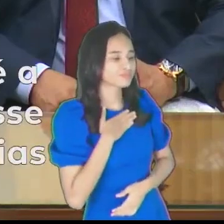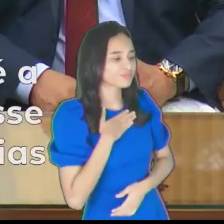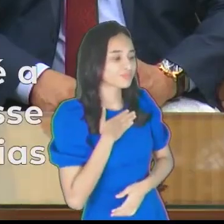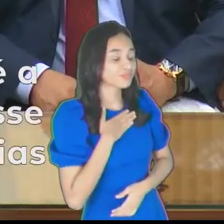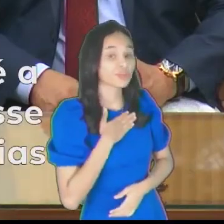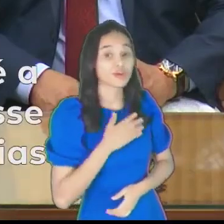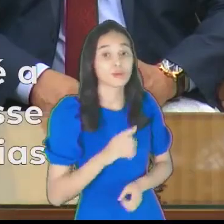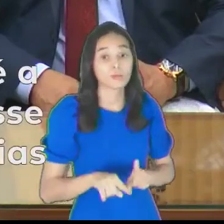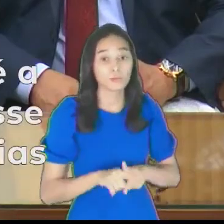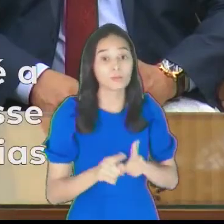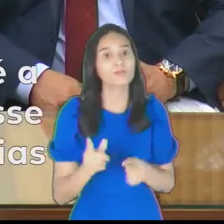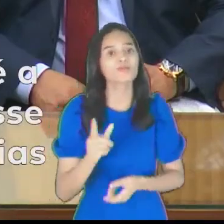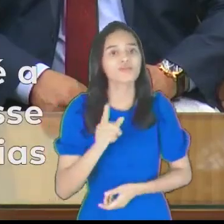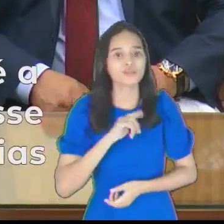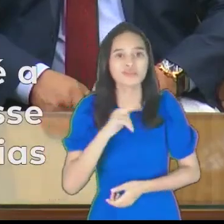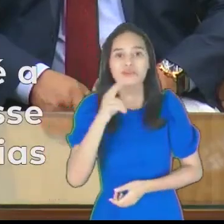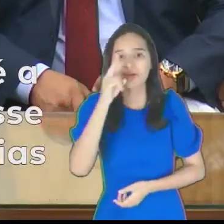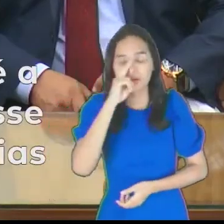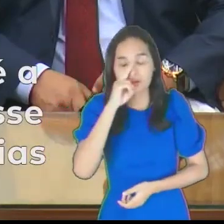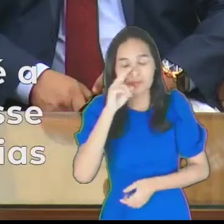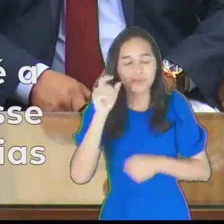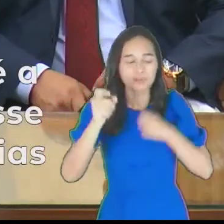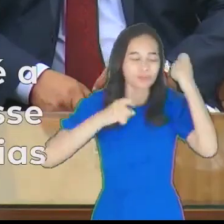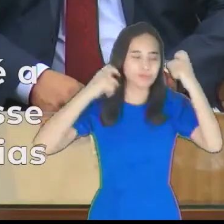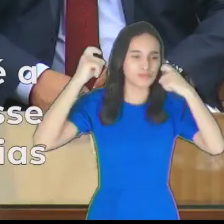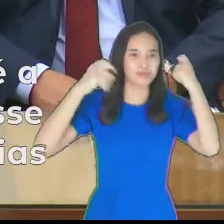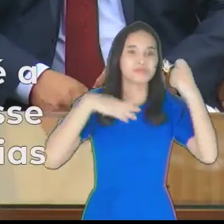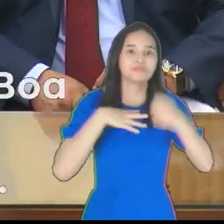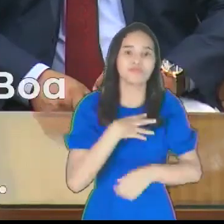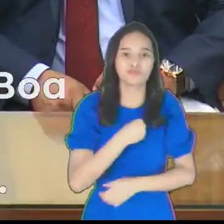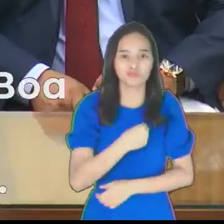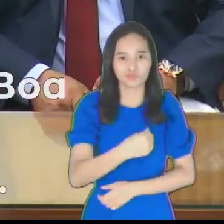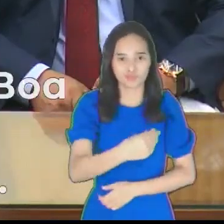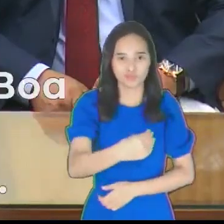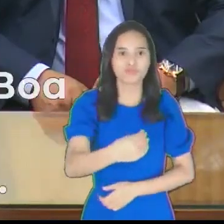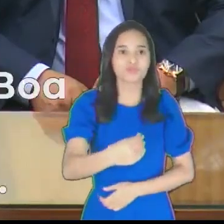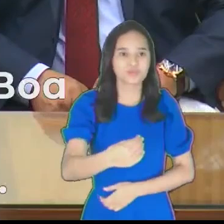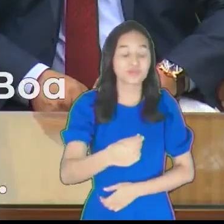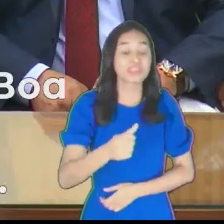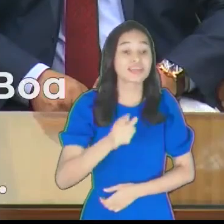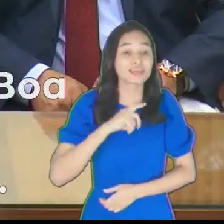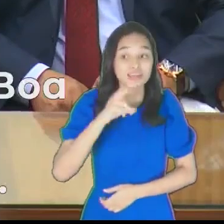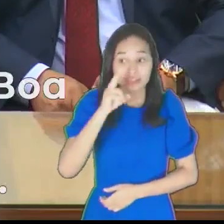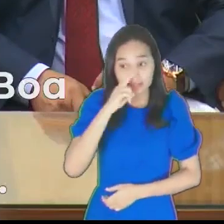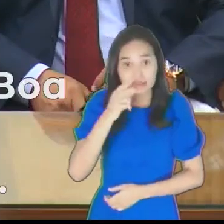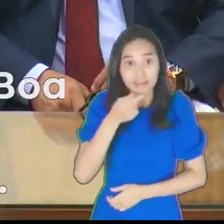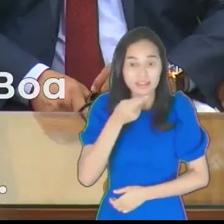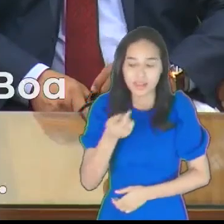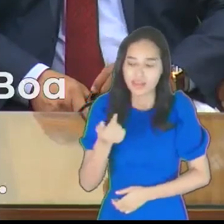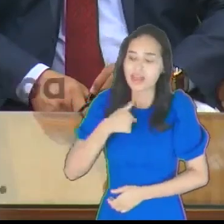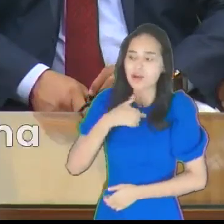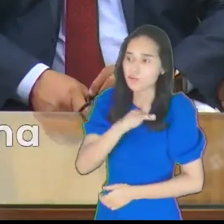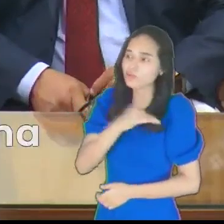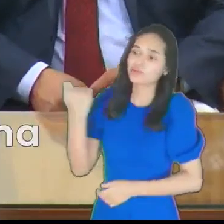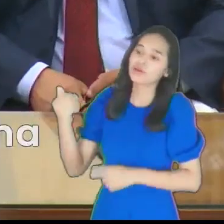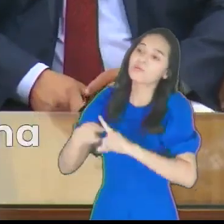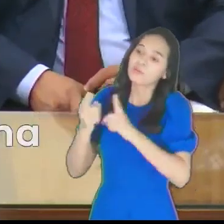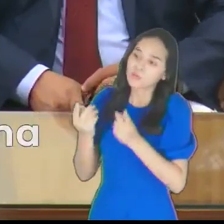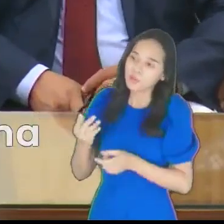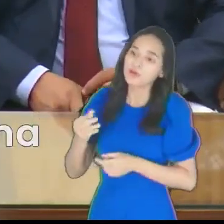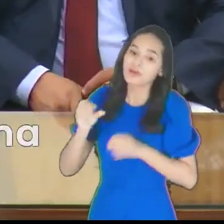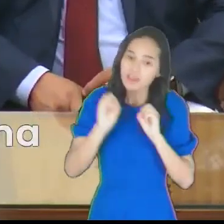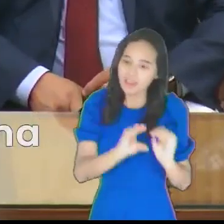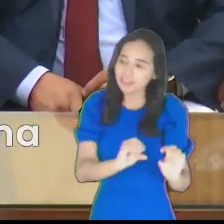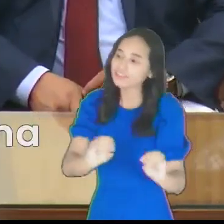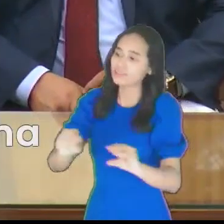Mas tem crente preocupado com seus filhos. Tem crente que diz: eu vou morrer, mas eu quero deixar meus filhos crentes, eu